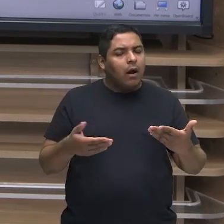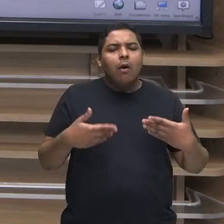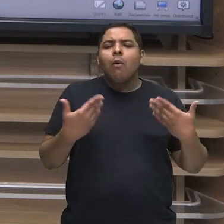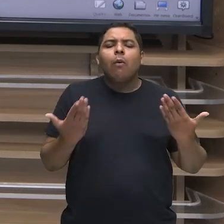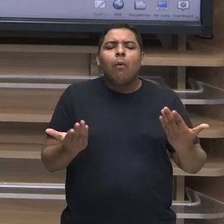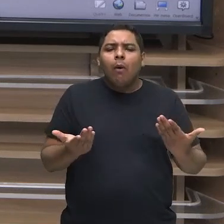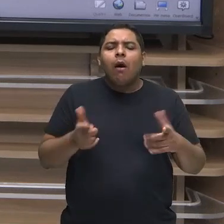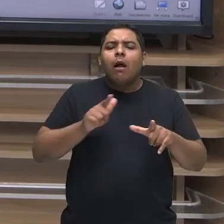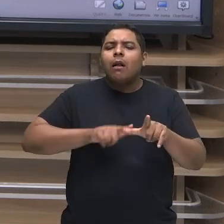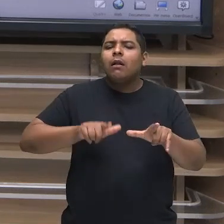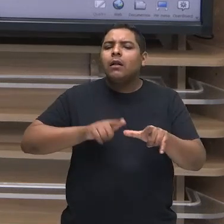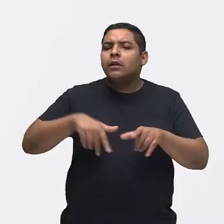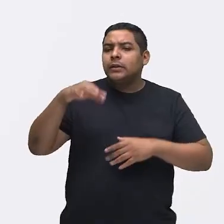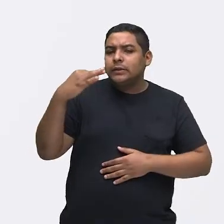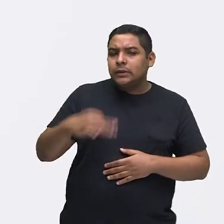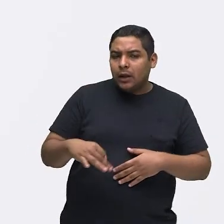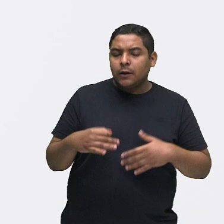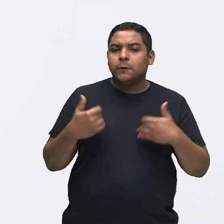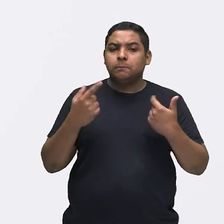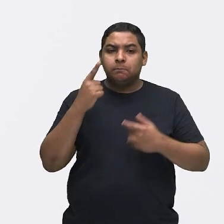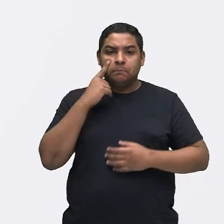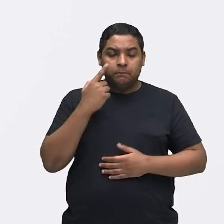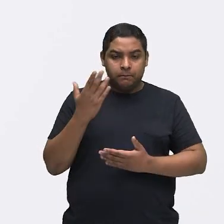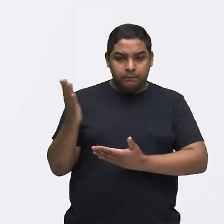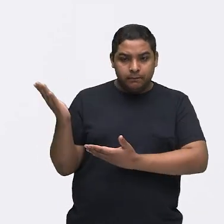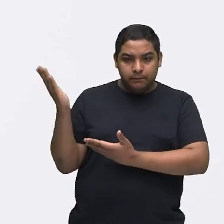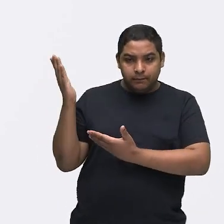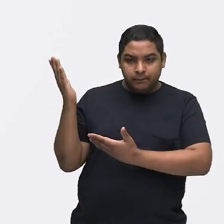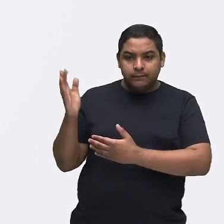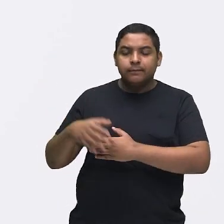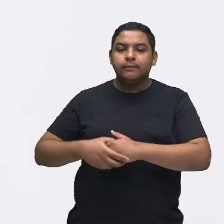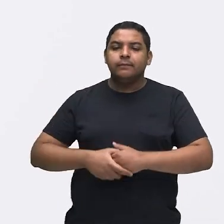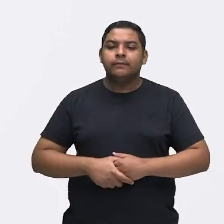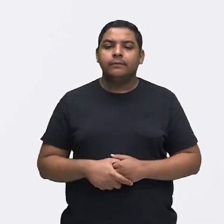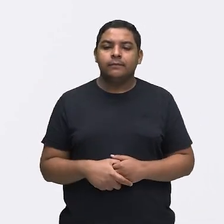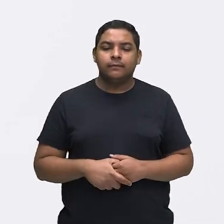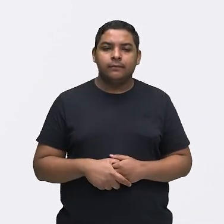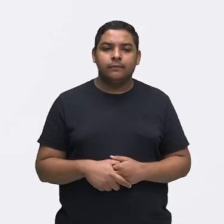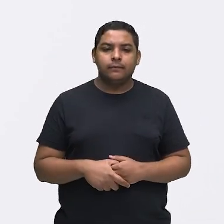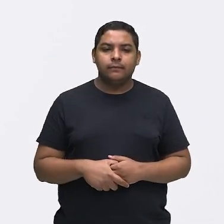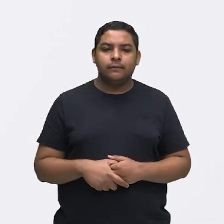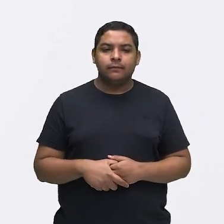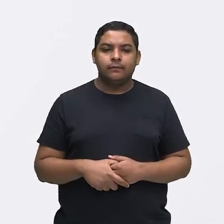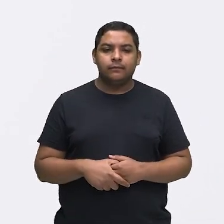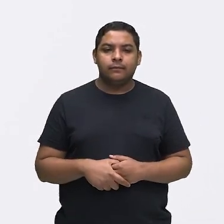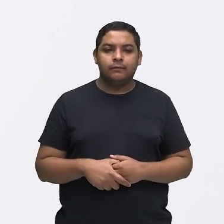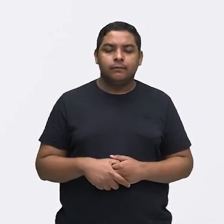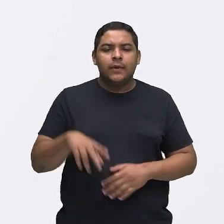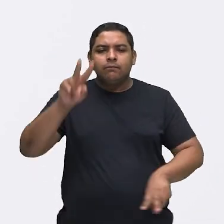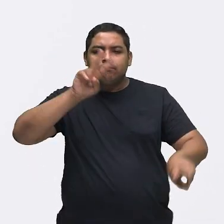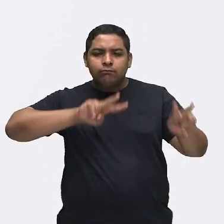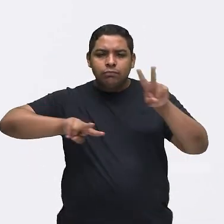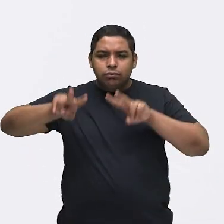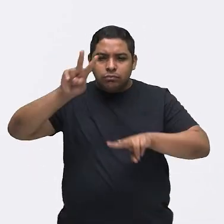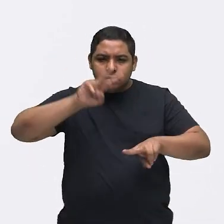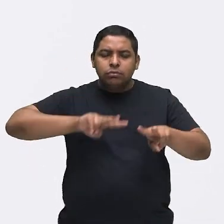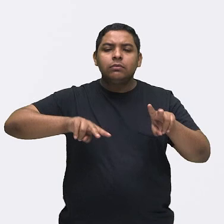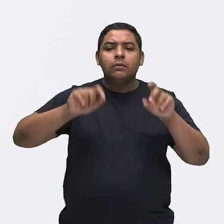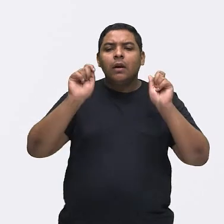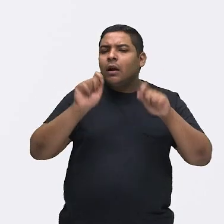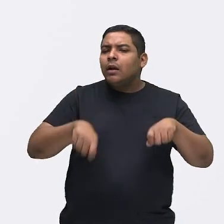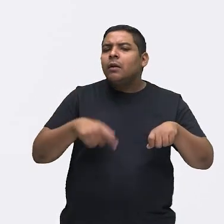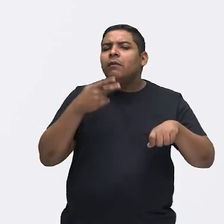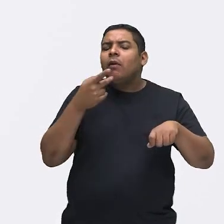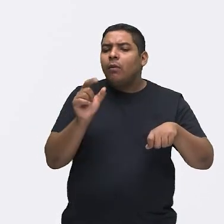letra correta. Então, vamos à questão? Bem, na linguagem visual, podemos